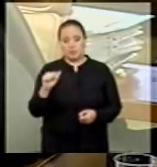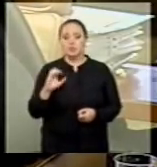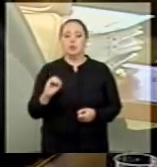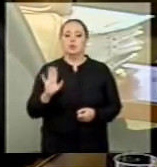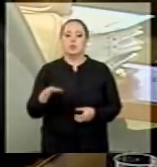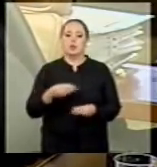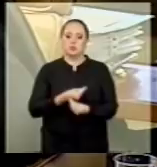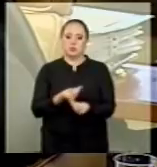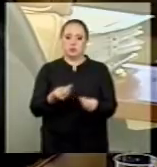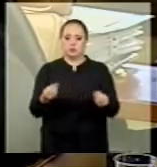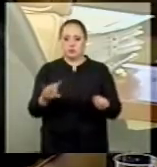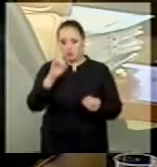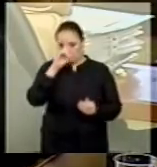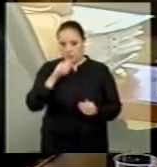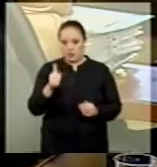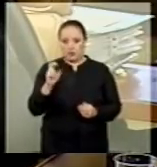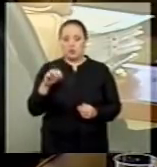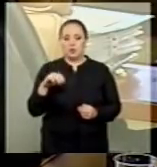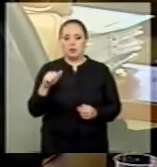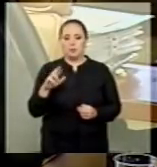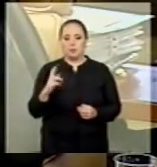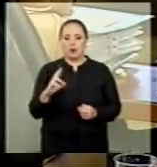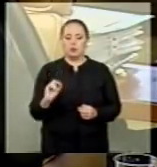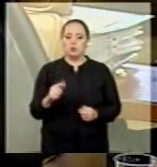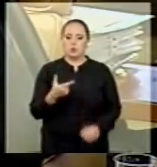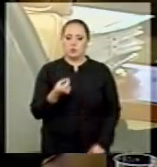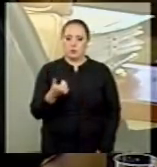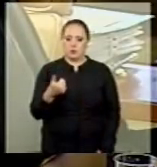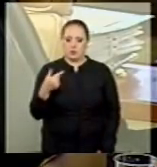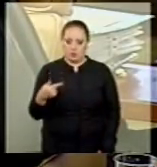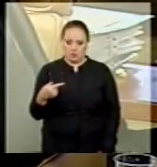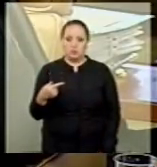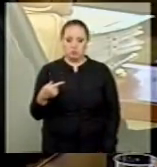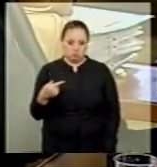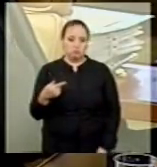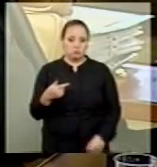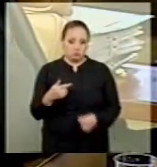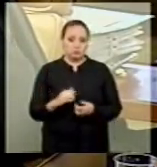foi distribuída em 15 de março de 2017